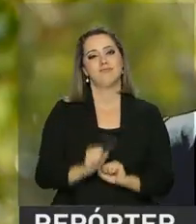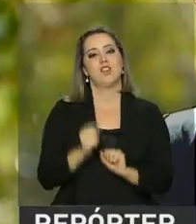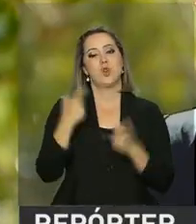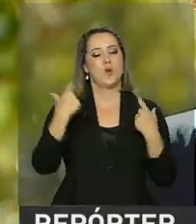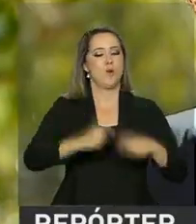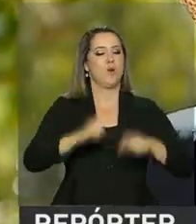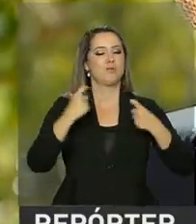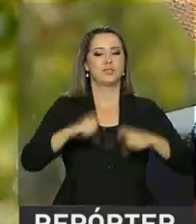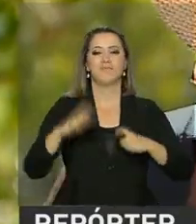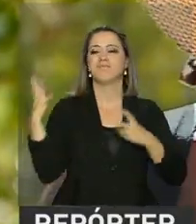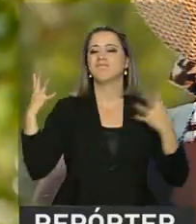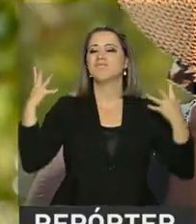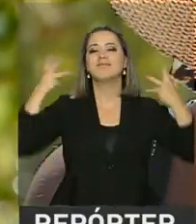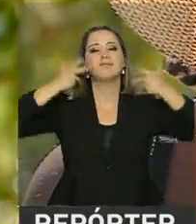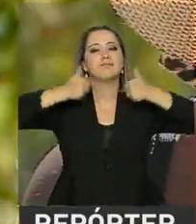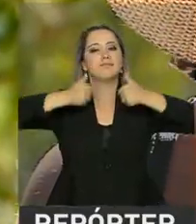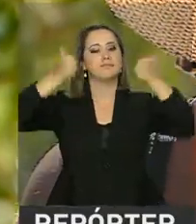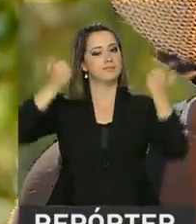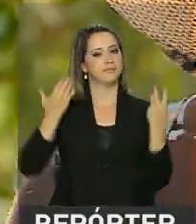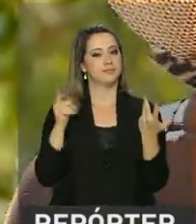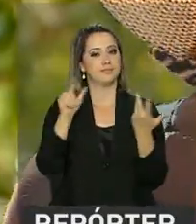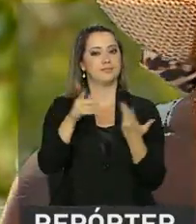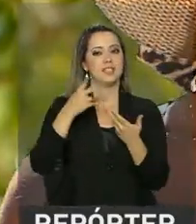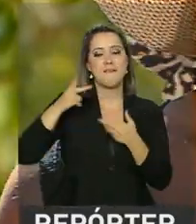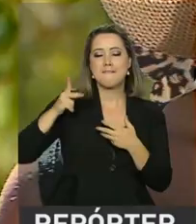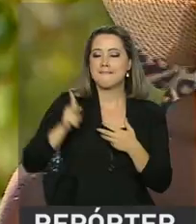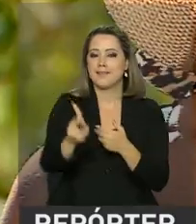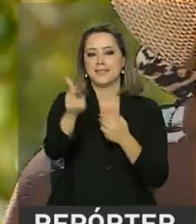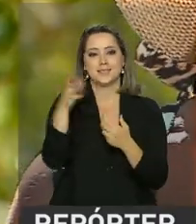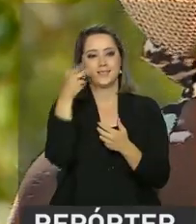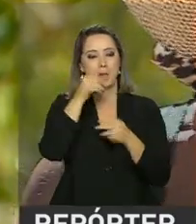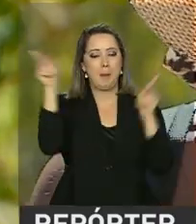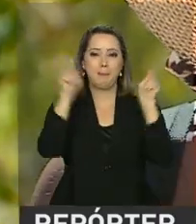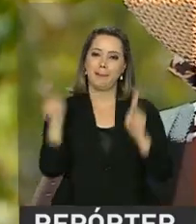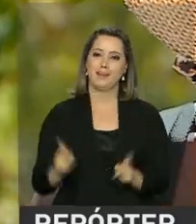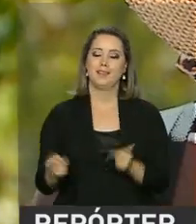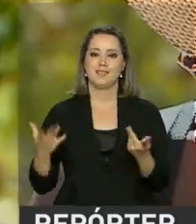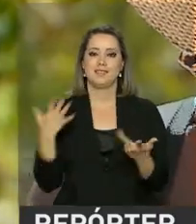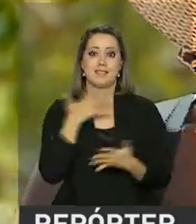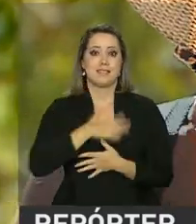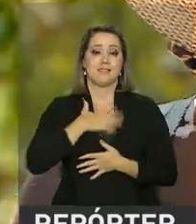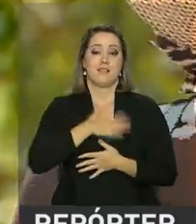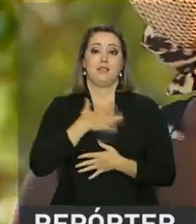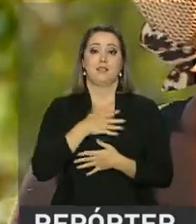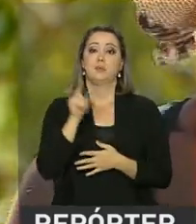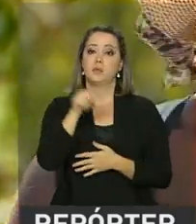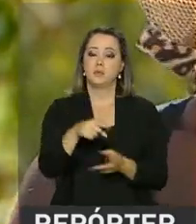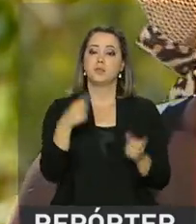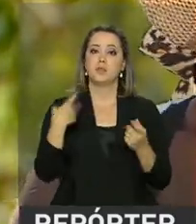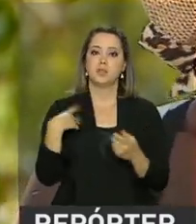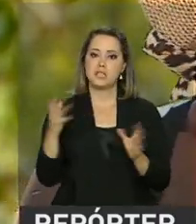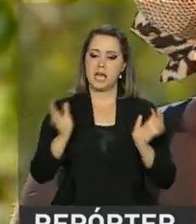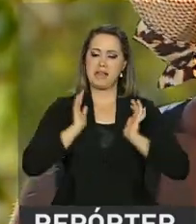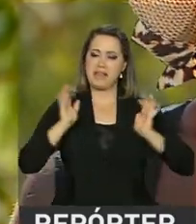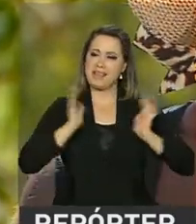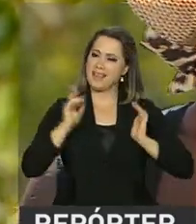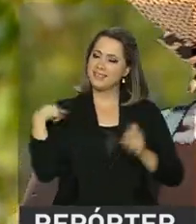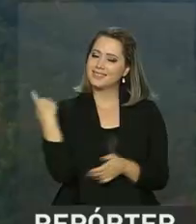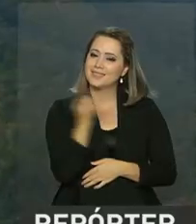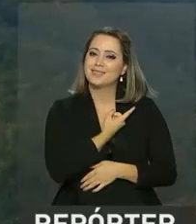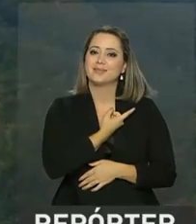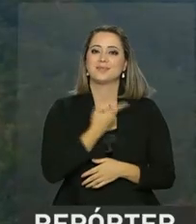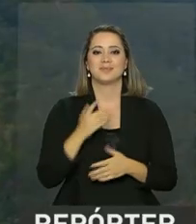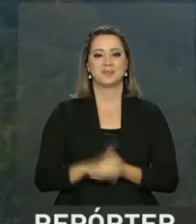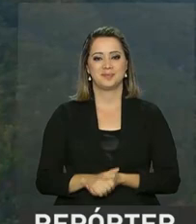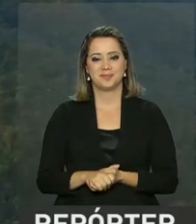lugar de uma Beleza Infinita de uma paz muito grande e é o patrimônio que é nosso né